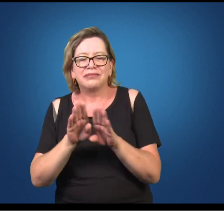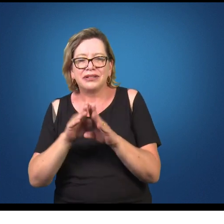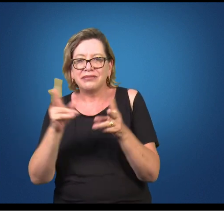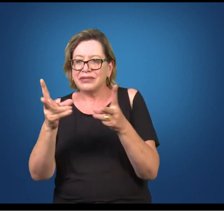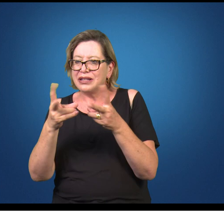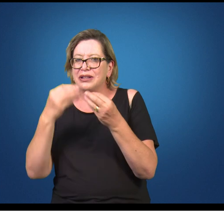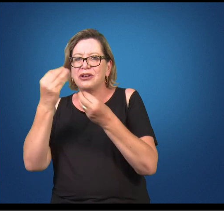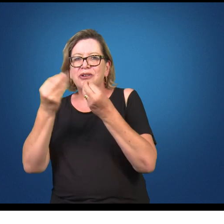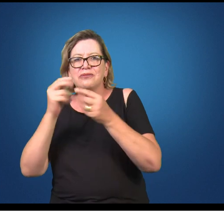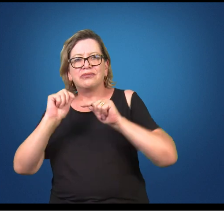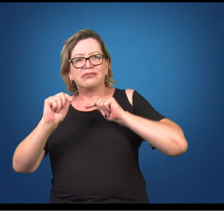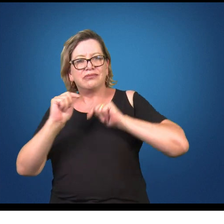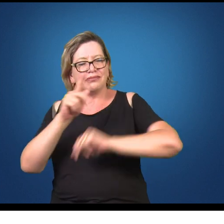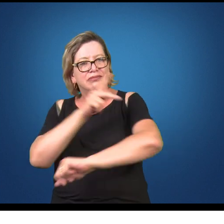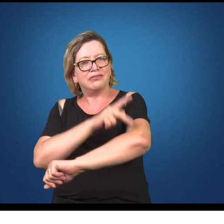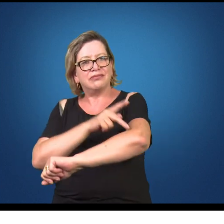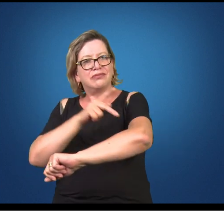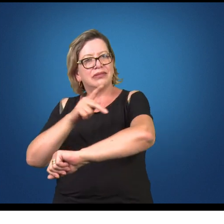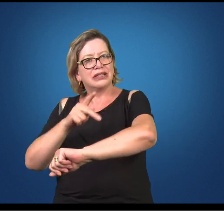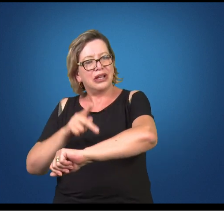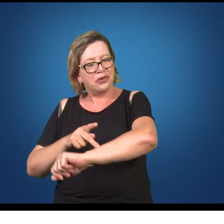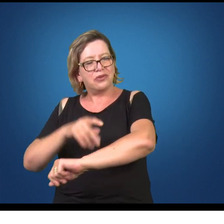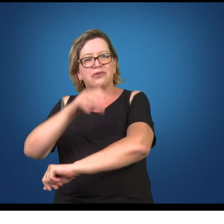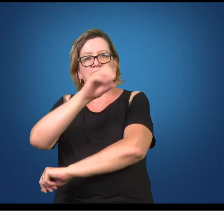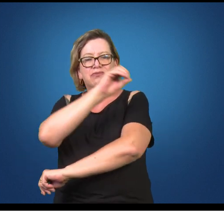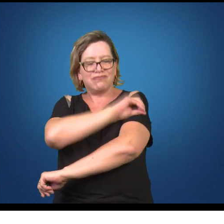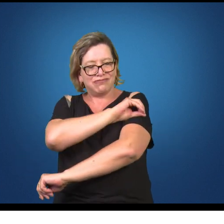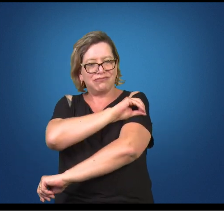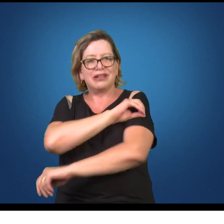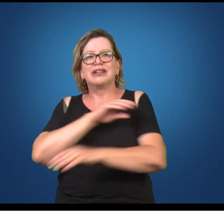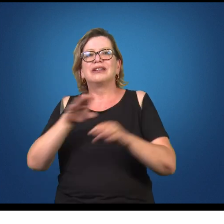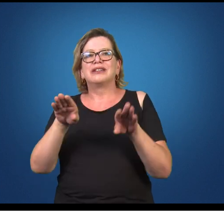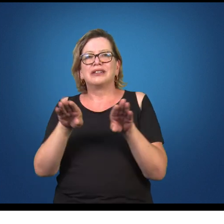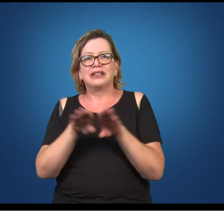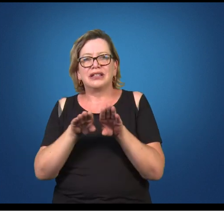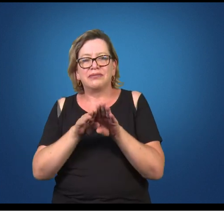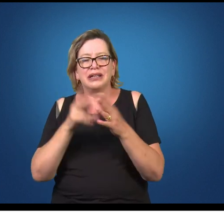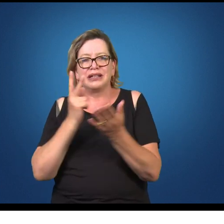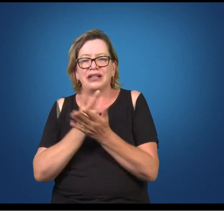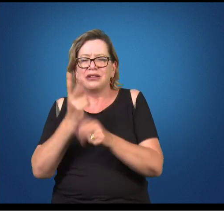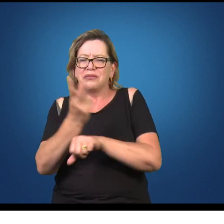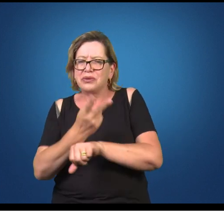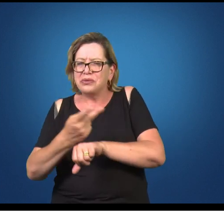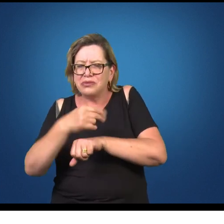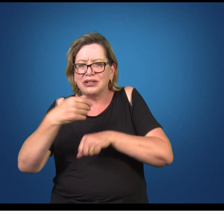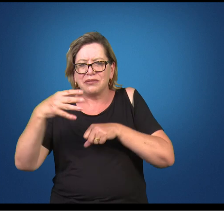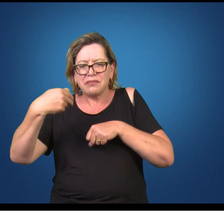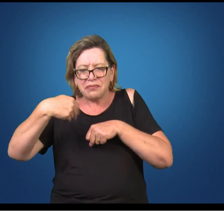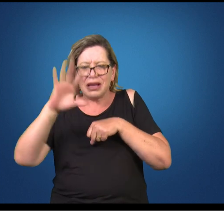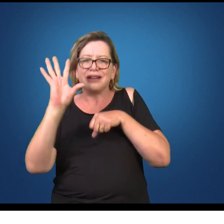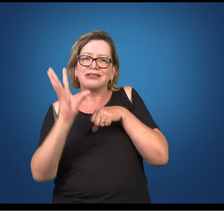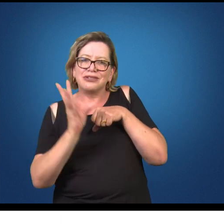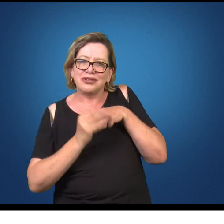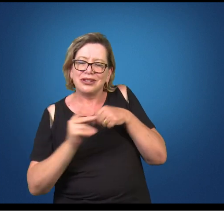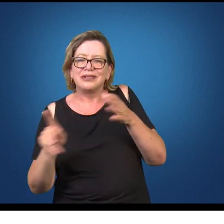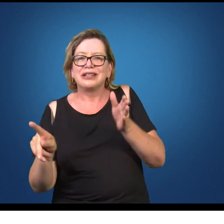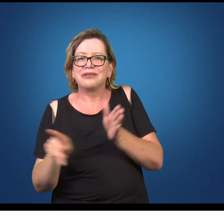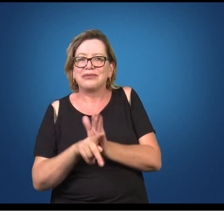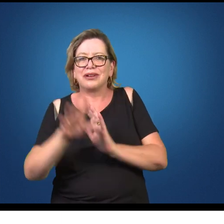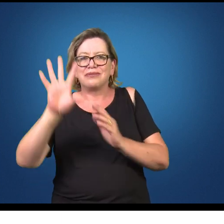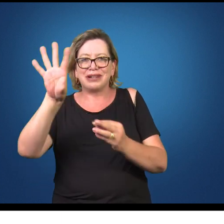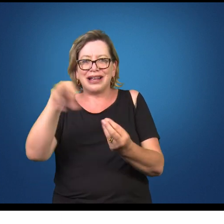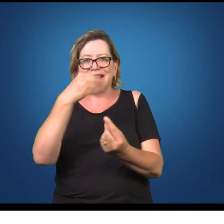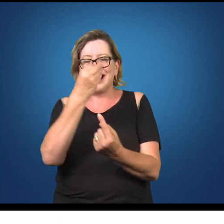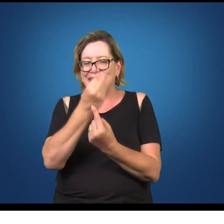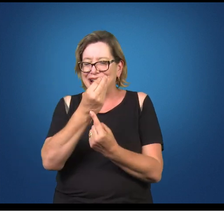pedagogo nessa fase mesmo, da educação, e que busquem conhecer mais sobre a arte, espero que se encantem com a arte, queiram